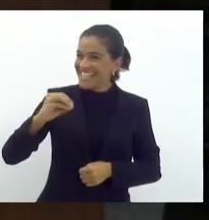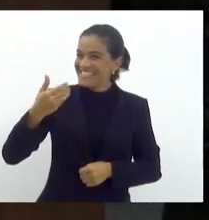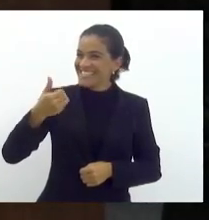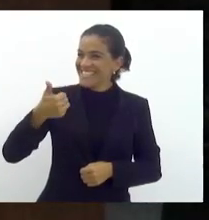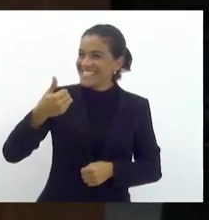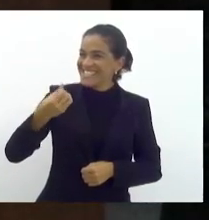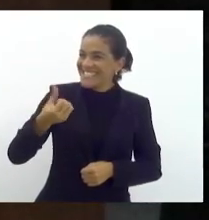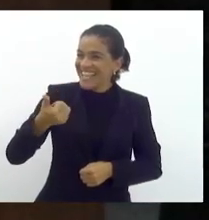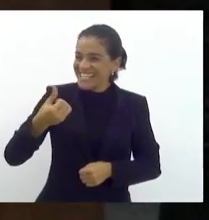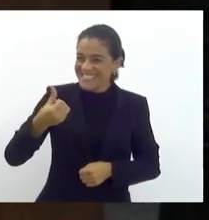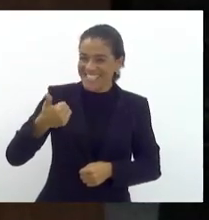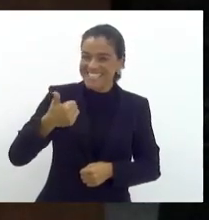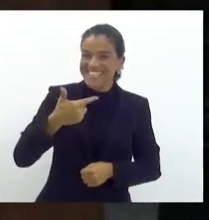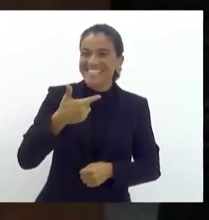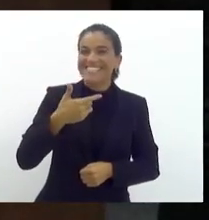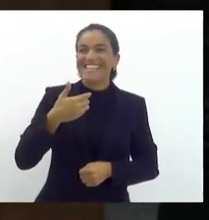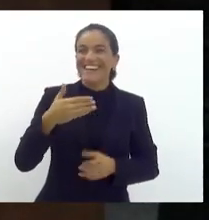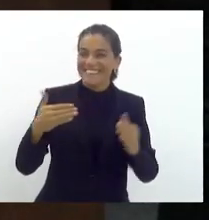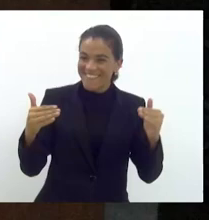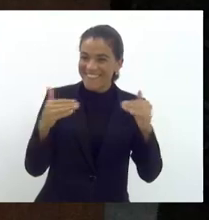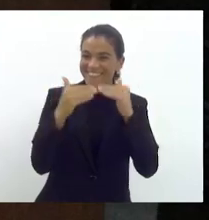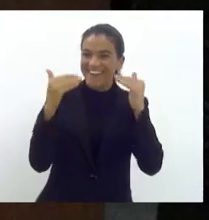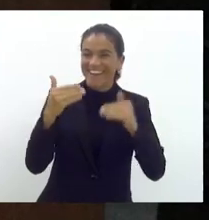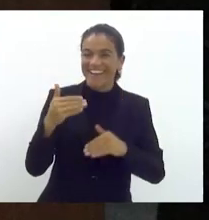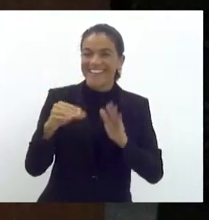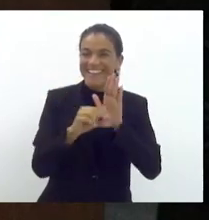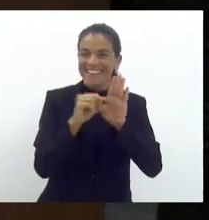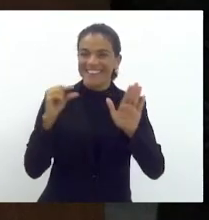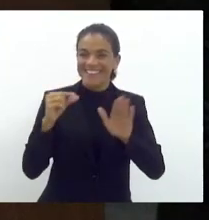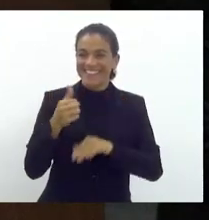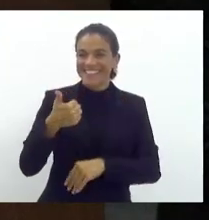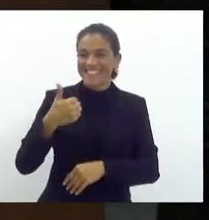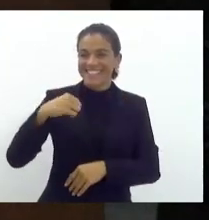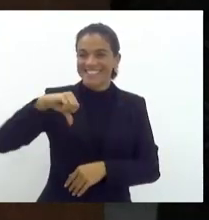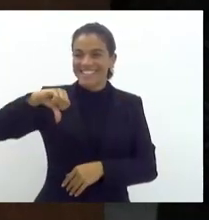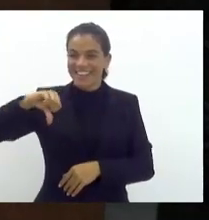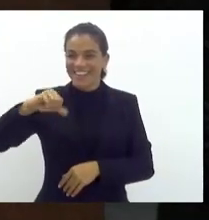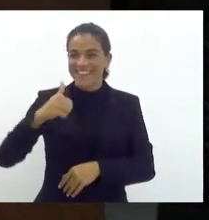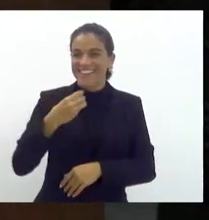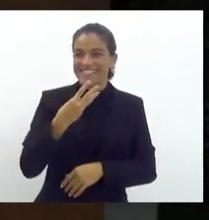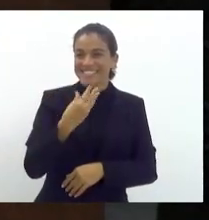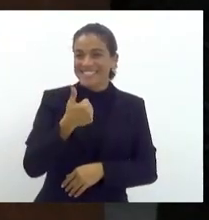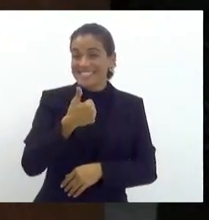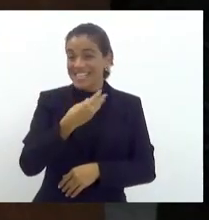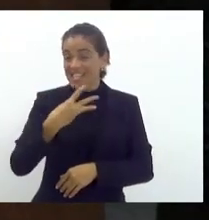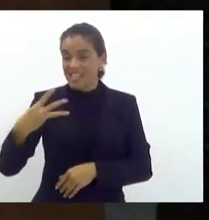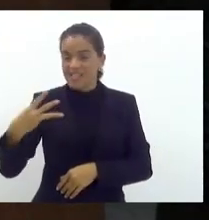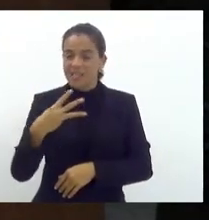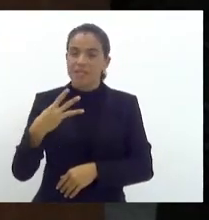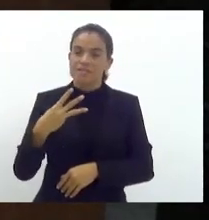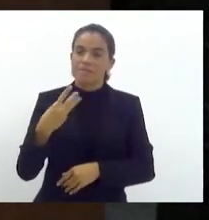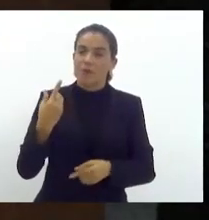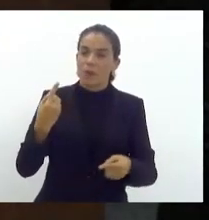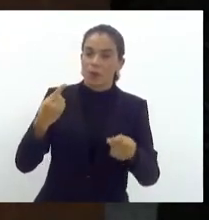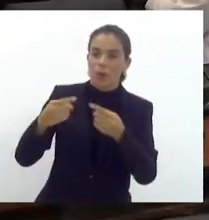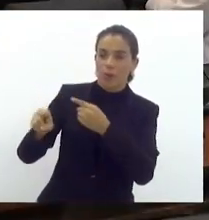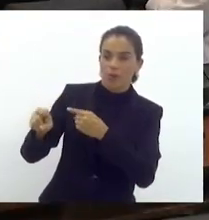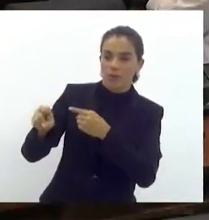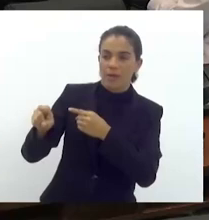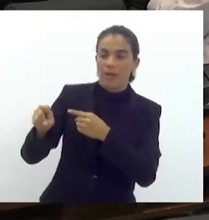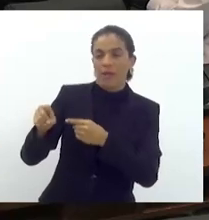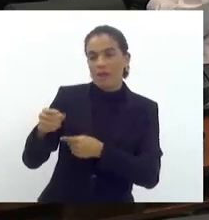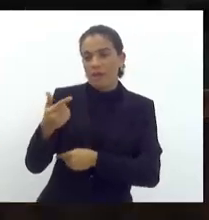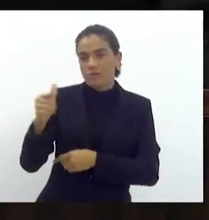116 e 117 favoráveis emendas 119 A 133 e contrária as outras emendas Presidente